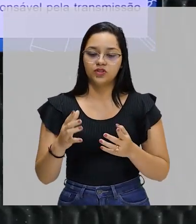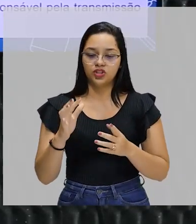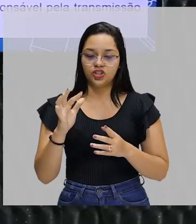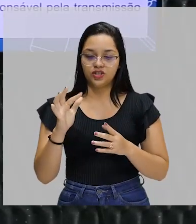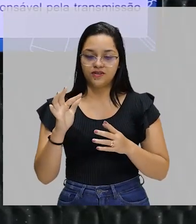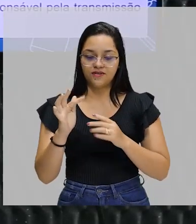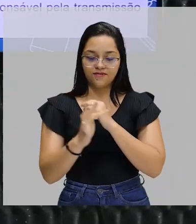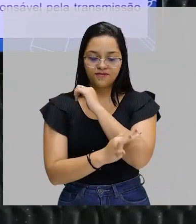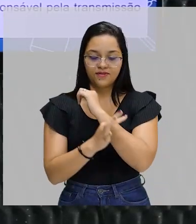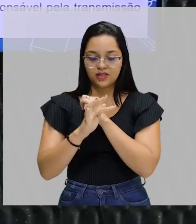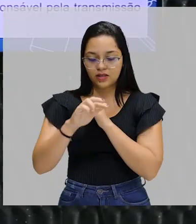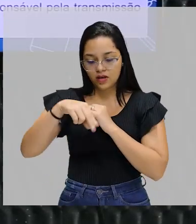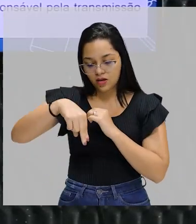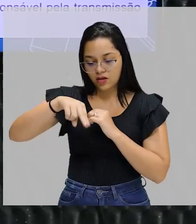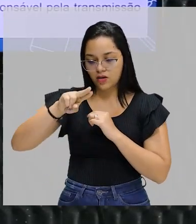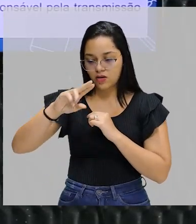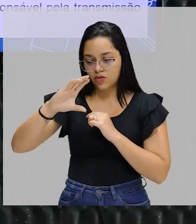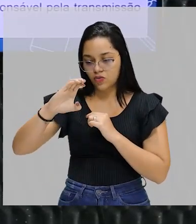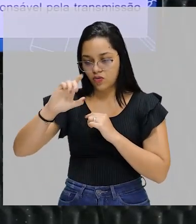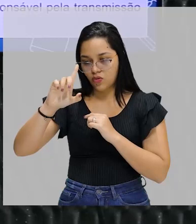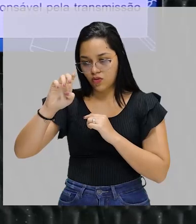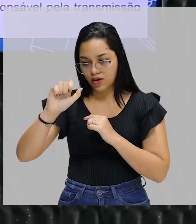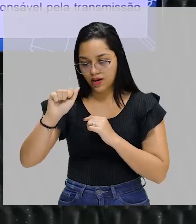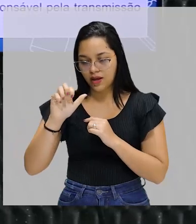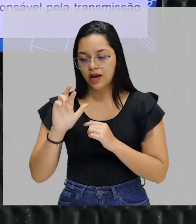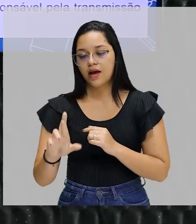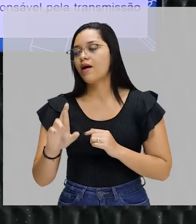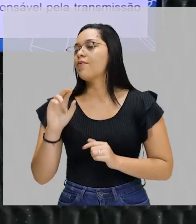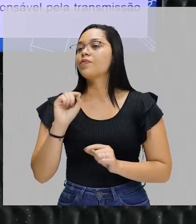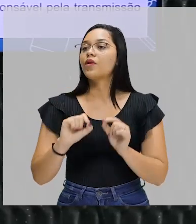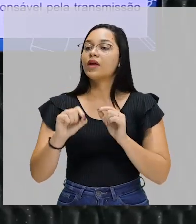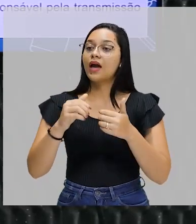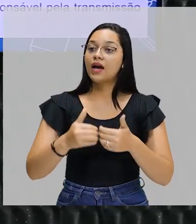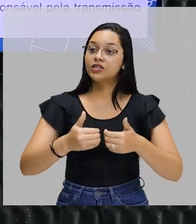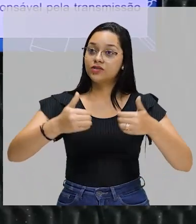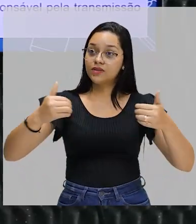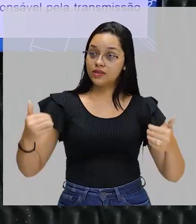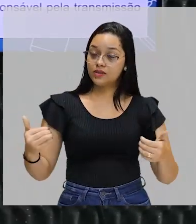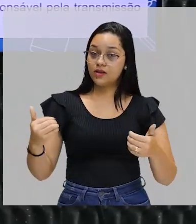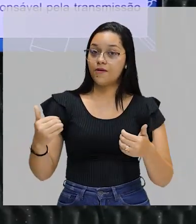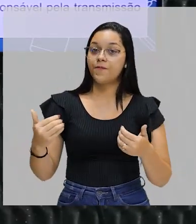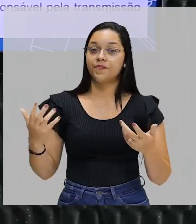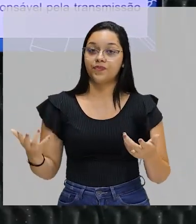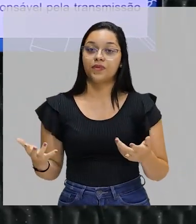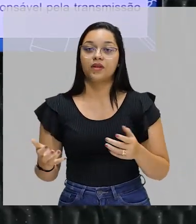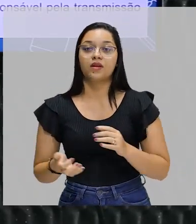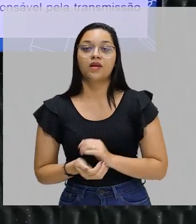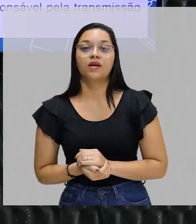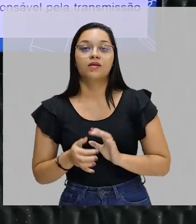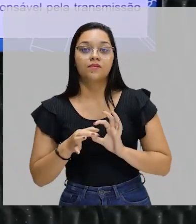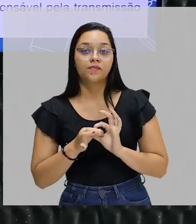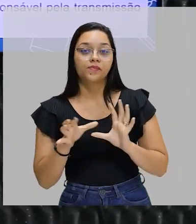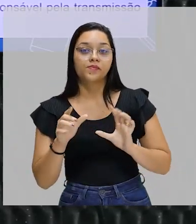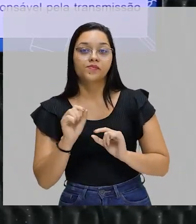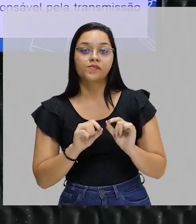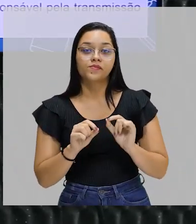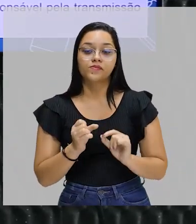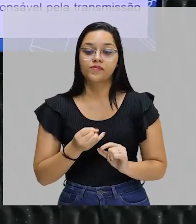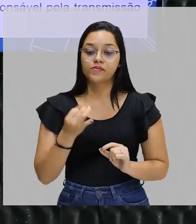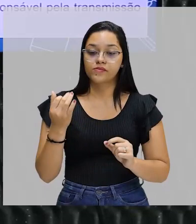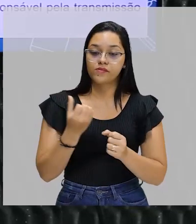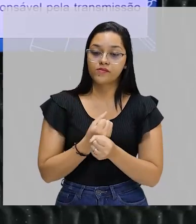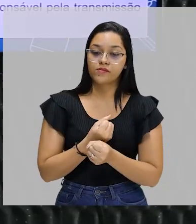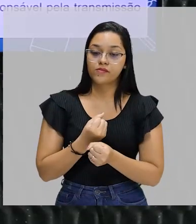nuclear, nós vimos lá que a divisão do núcleo atômico libera uma grande quantidade